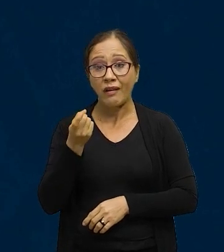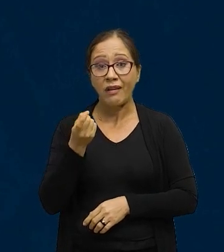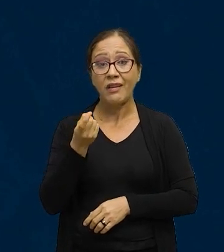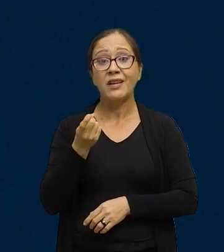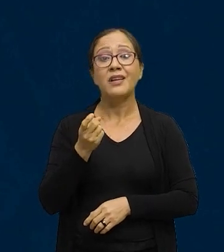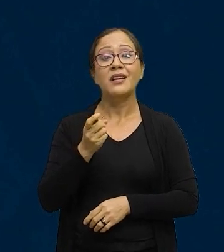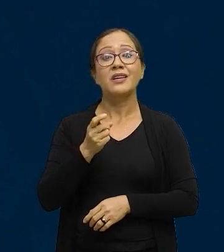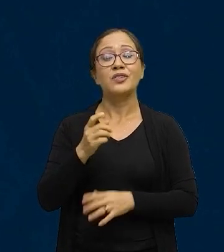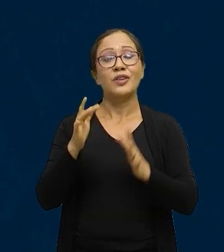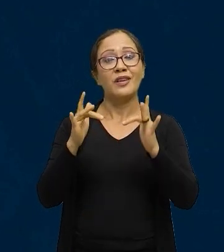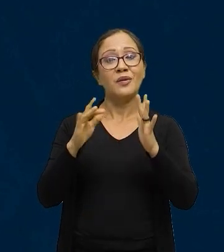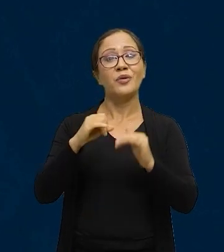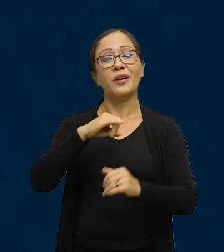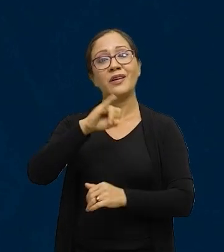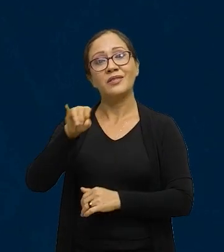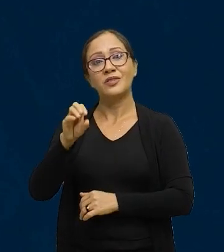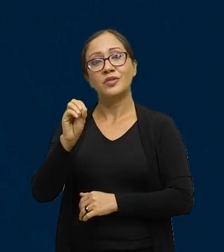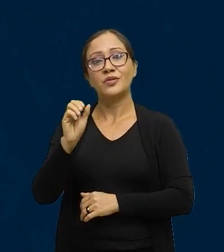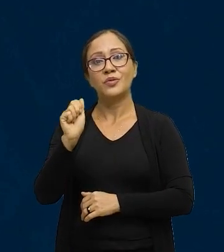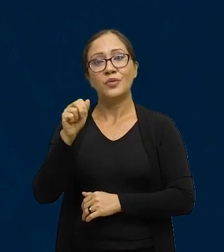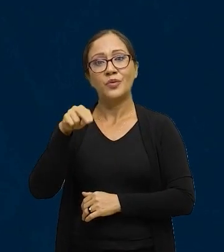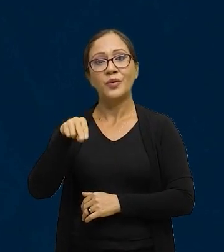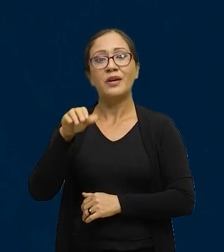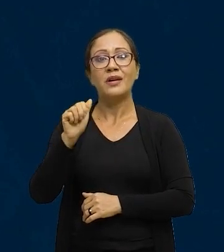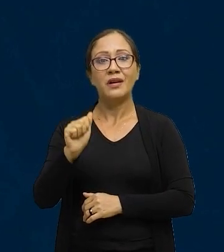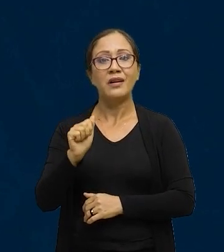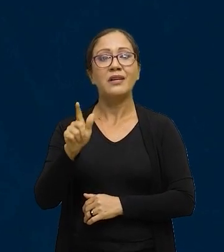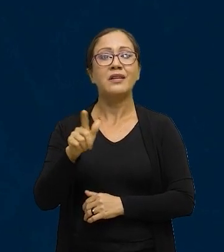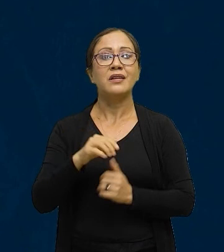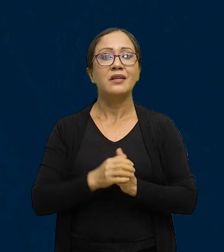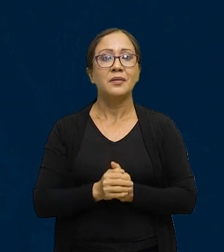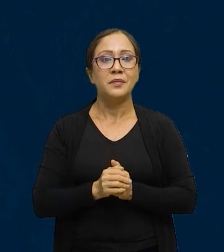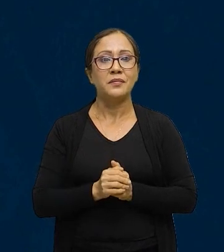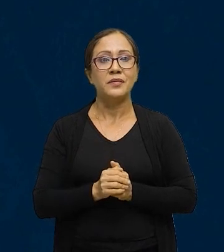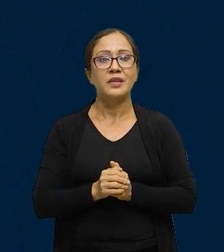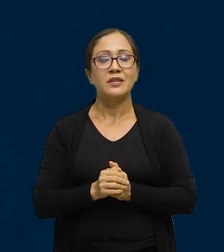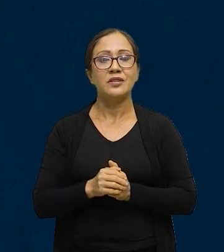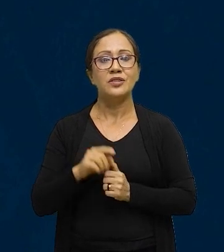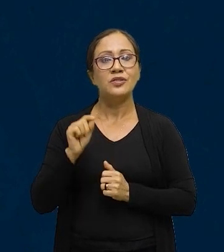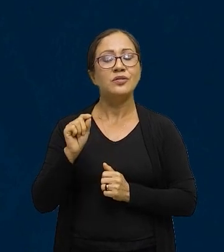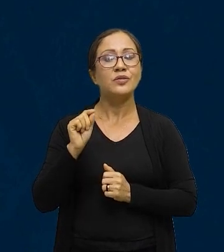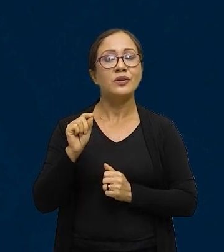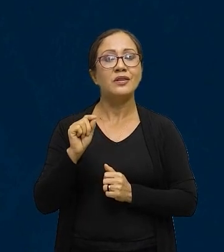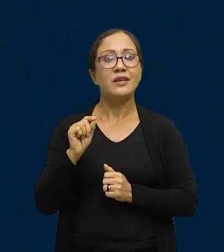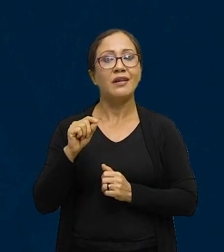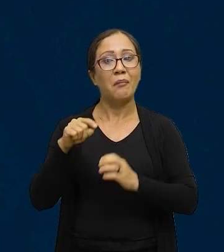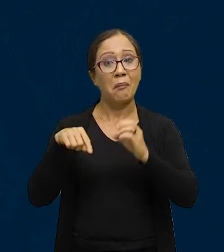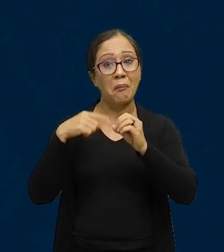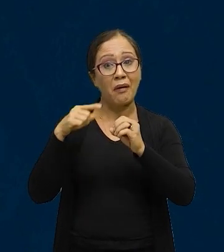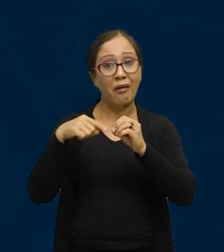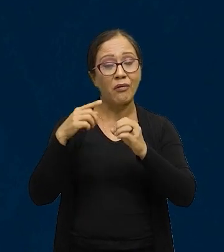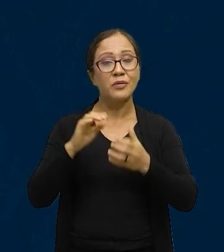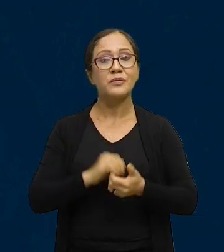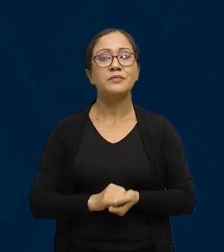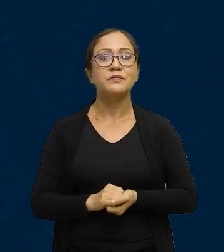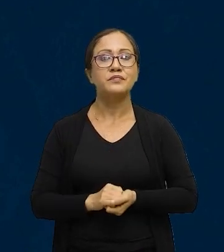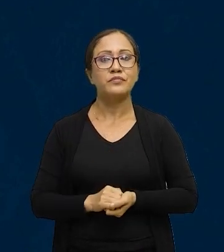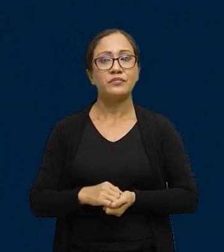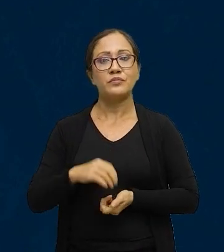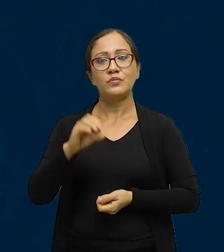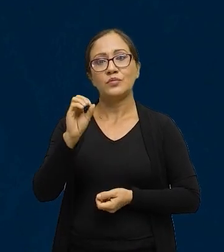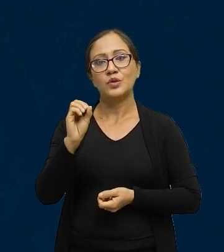mais de um como maluco, como crazy aqui. Qual é a palavra lá, one?